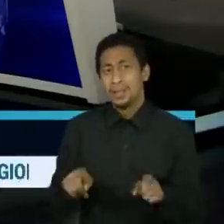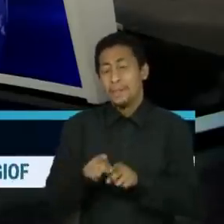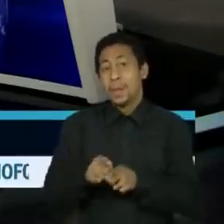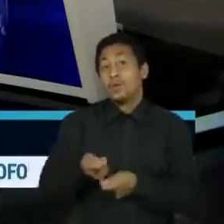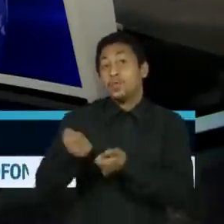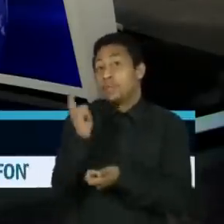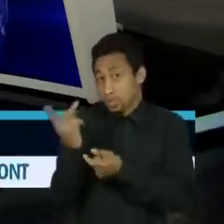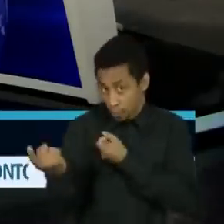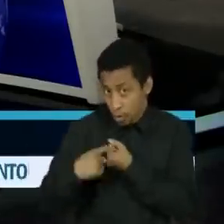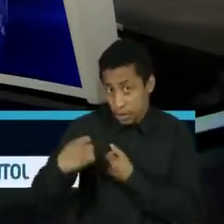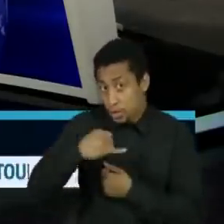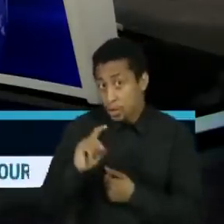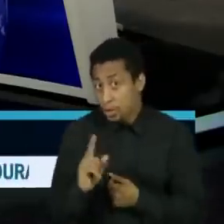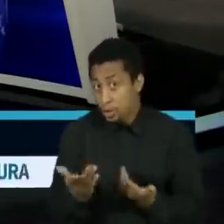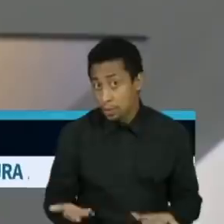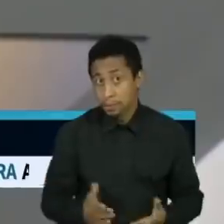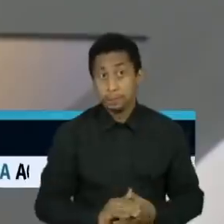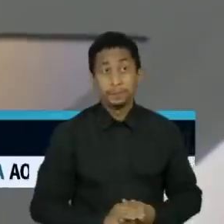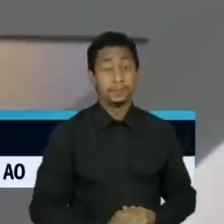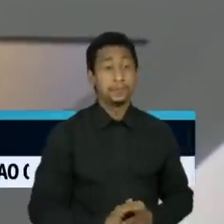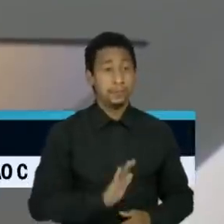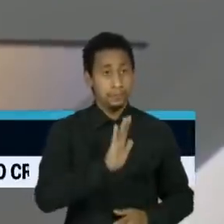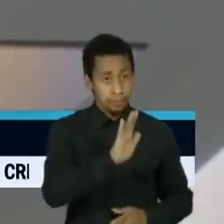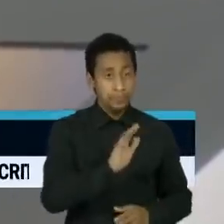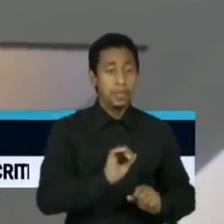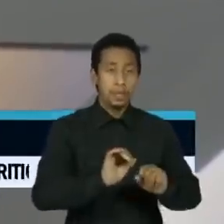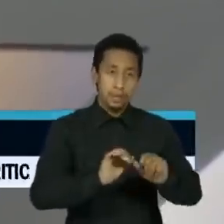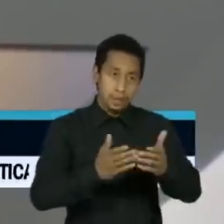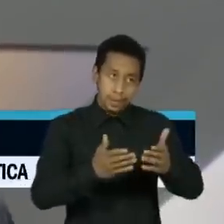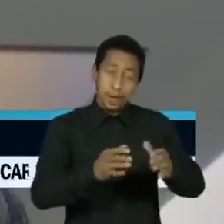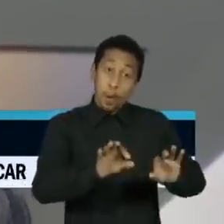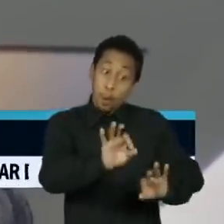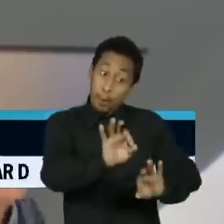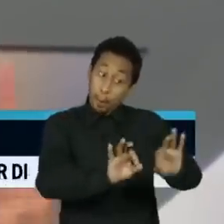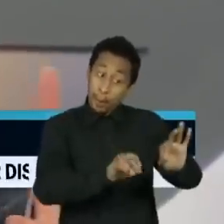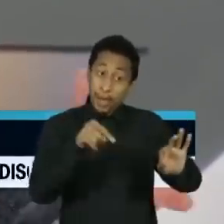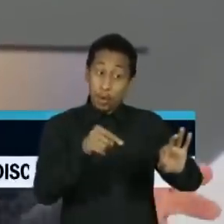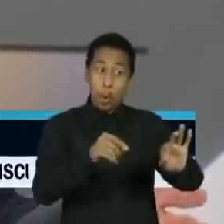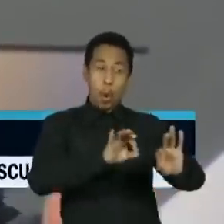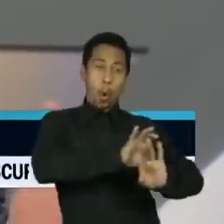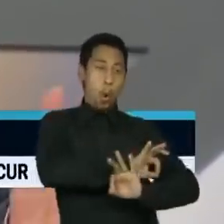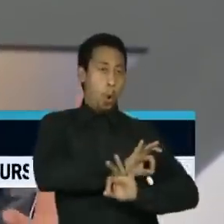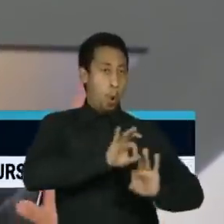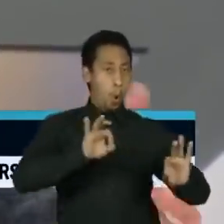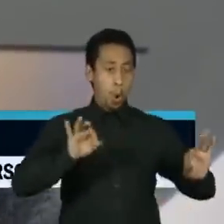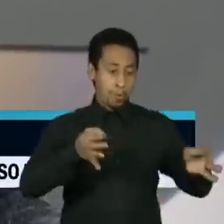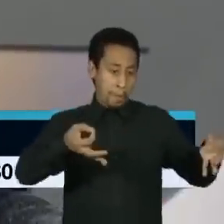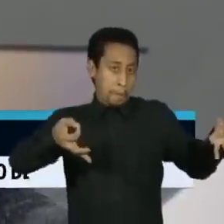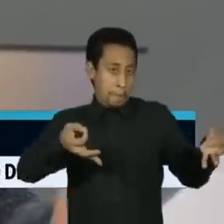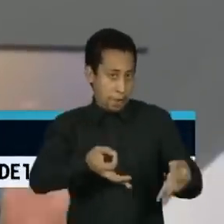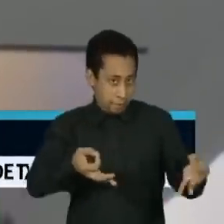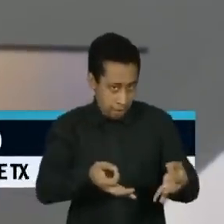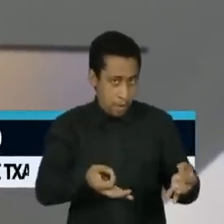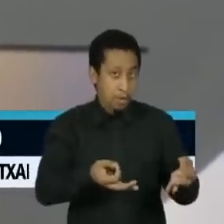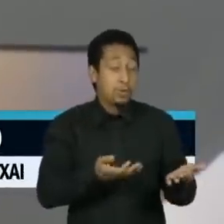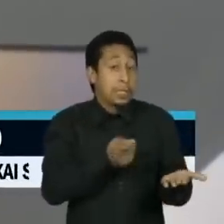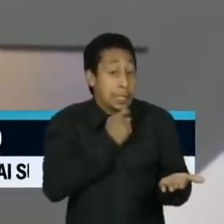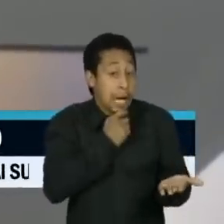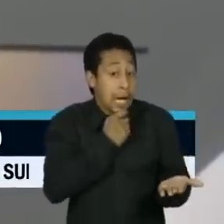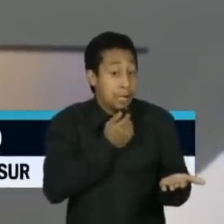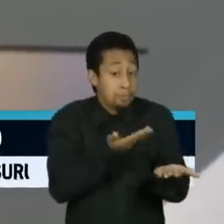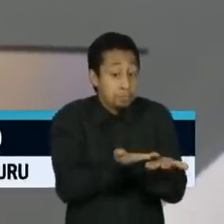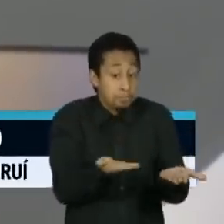Na verdade, o plano ótimo que não está colocado na mesa hoje